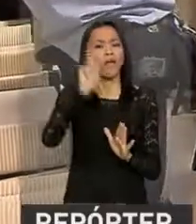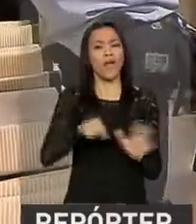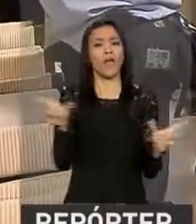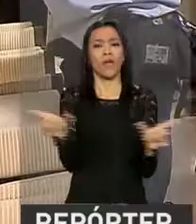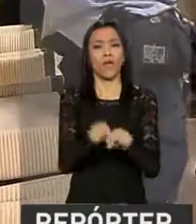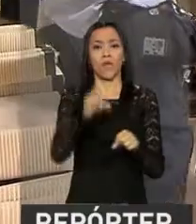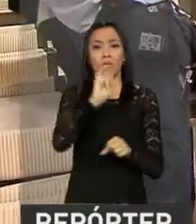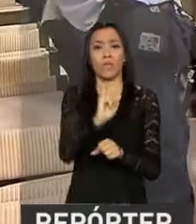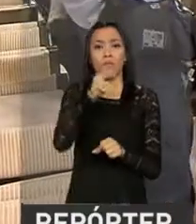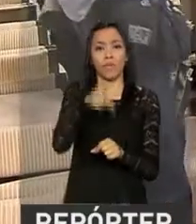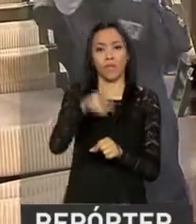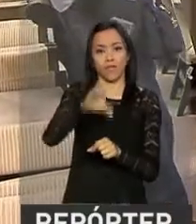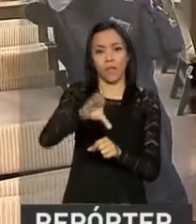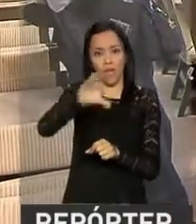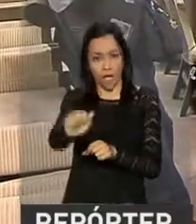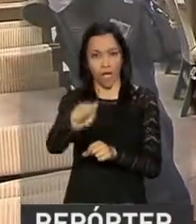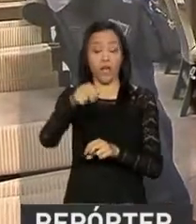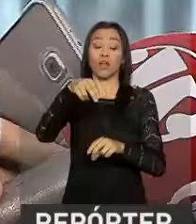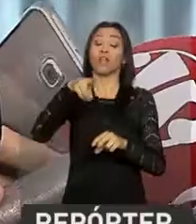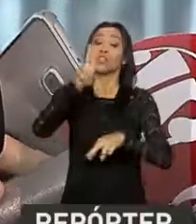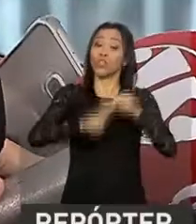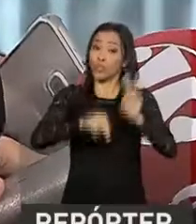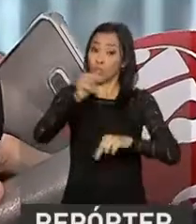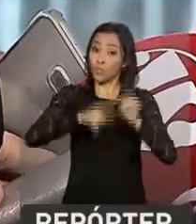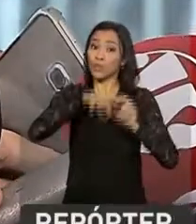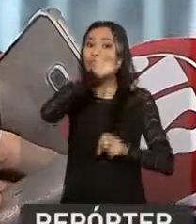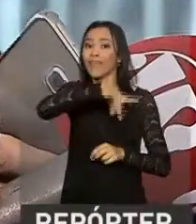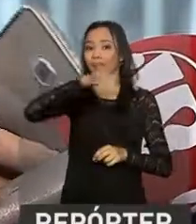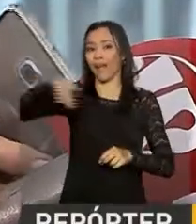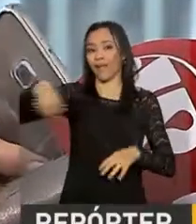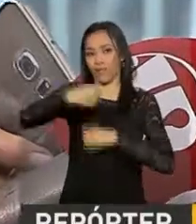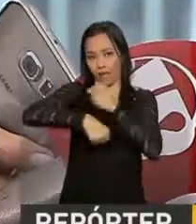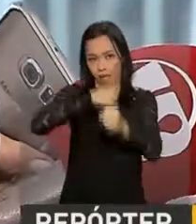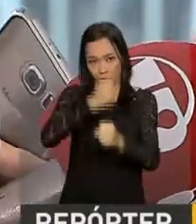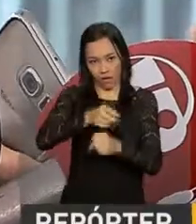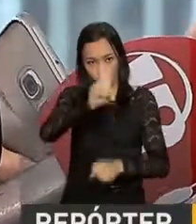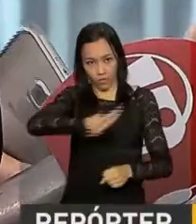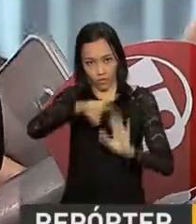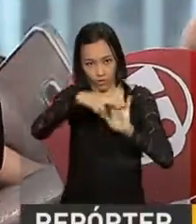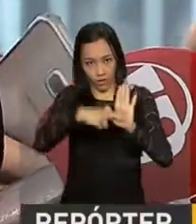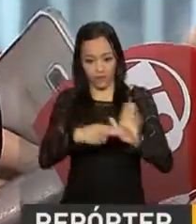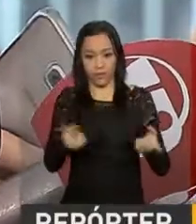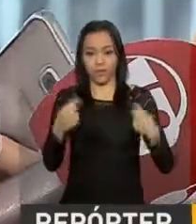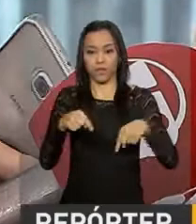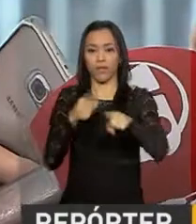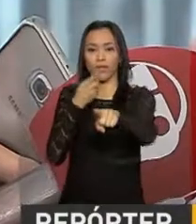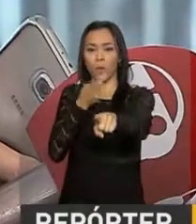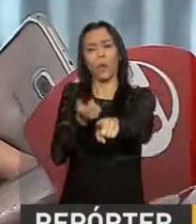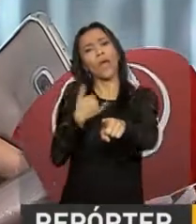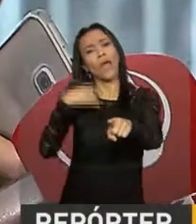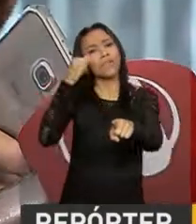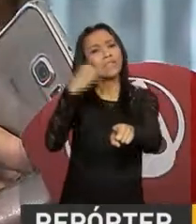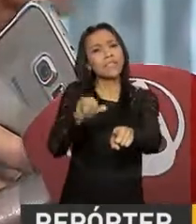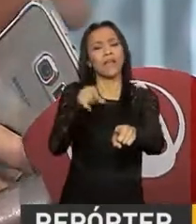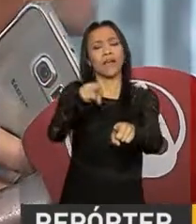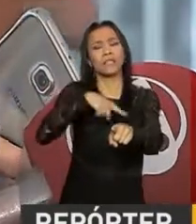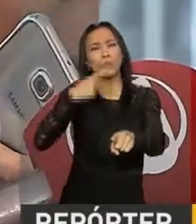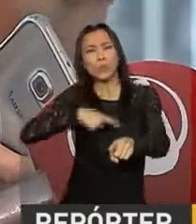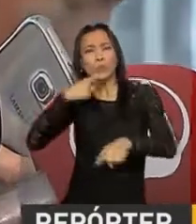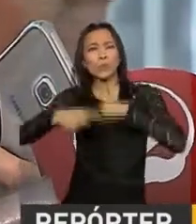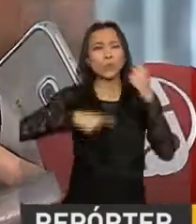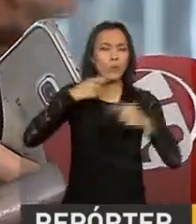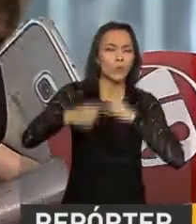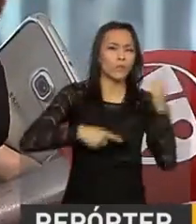anteriores a partir de junho de cada ano visando evitar que isto possa gerar incerteza em